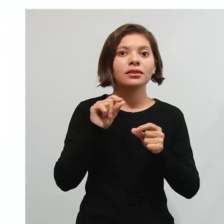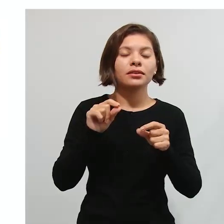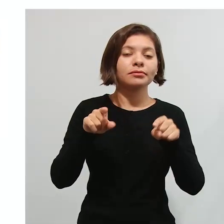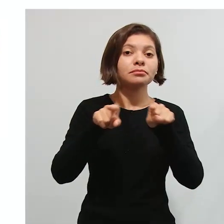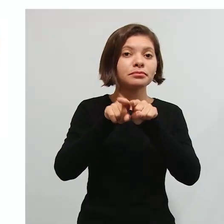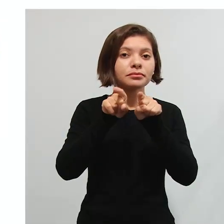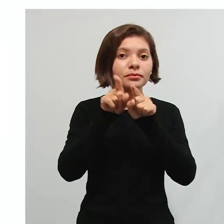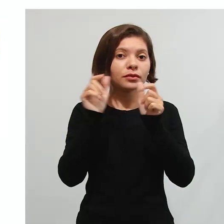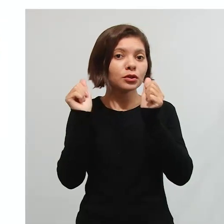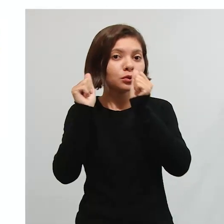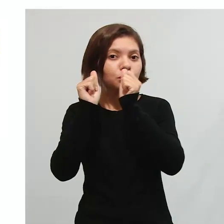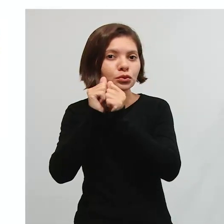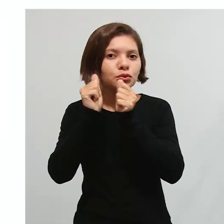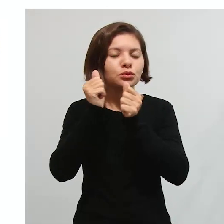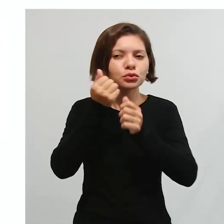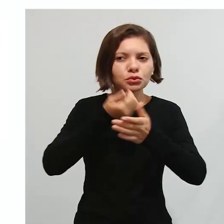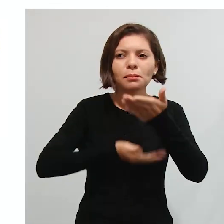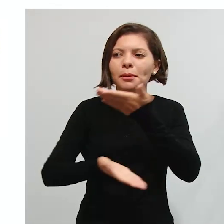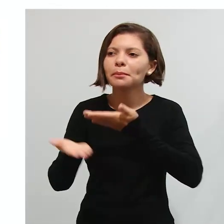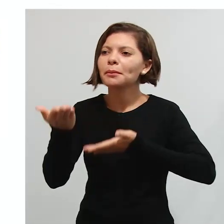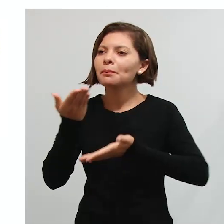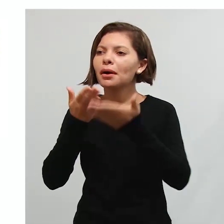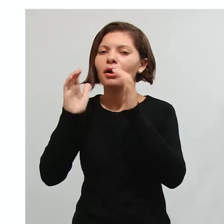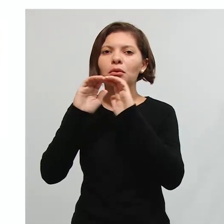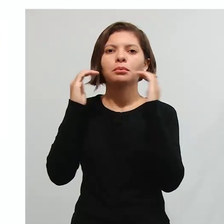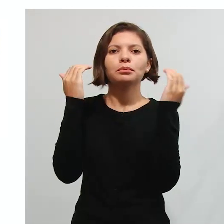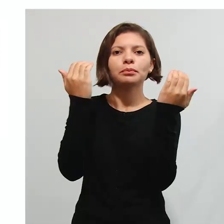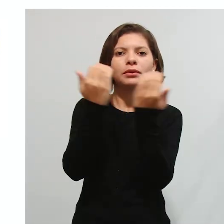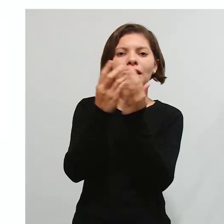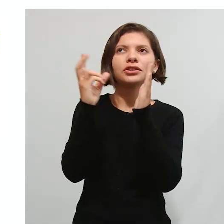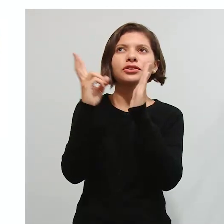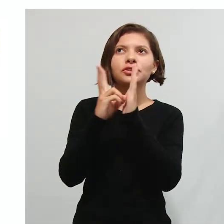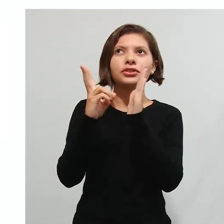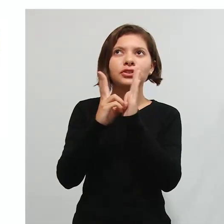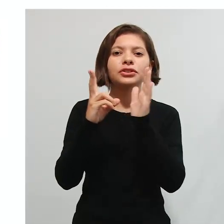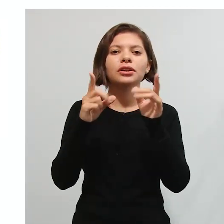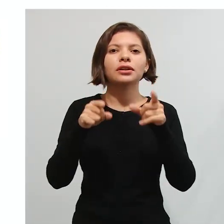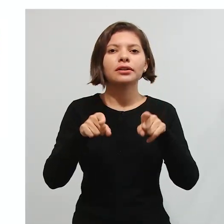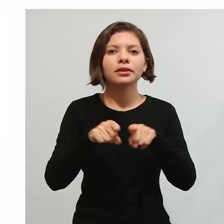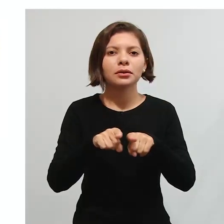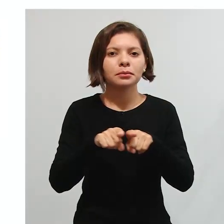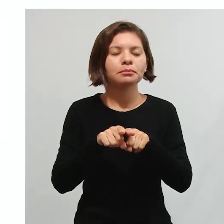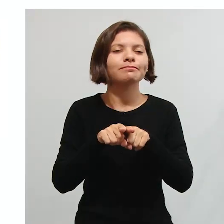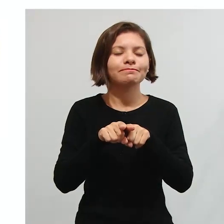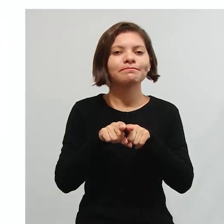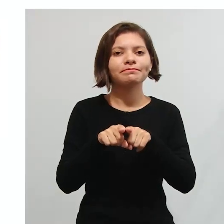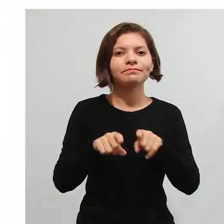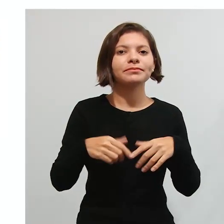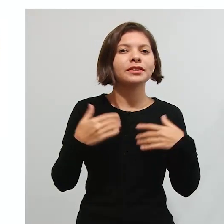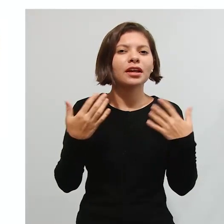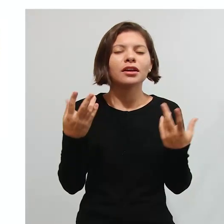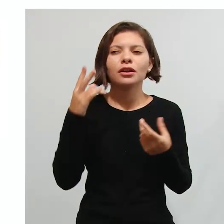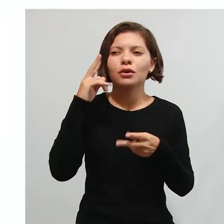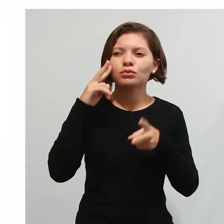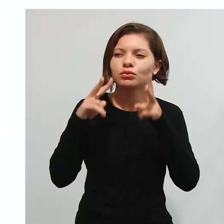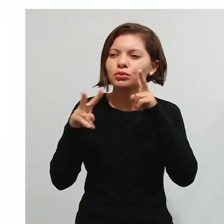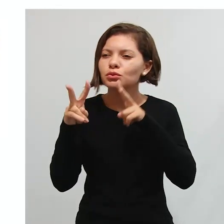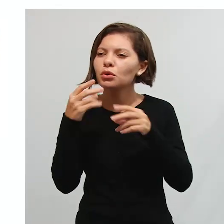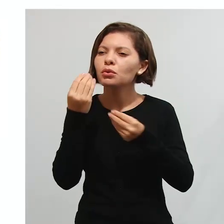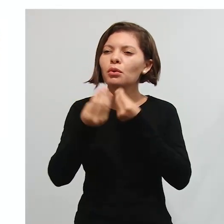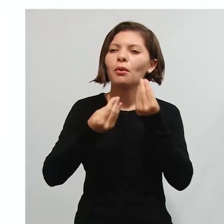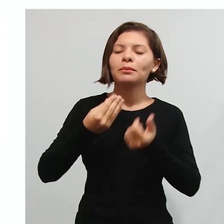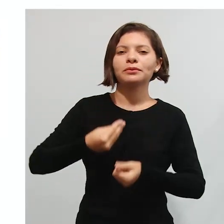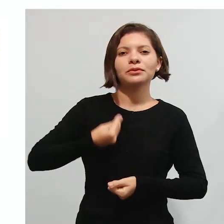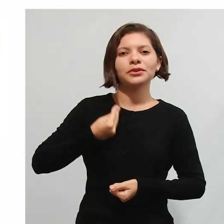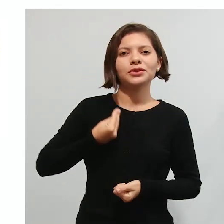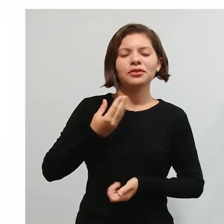ao mesmo tempo que participa daquele dia a dia daquela comunidade daquele daquela etnia e vai vendo como